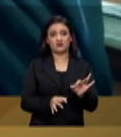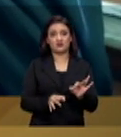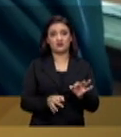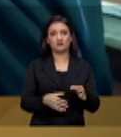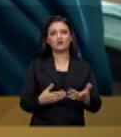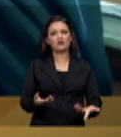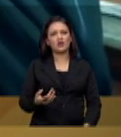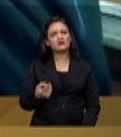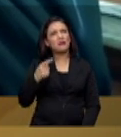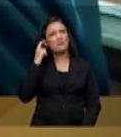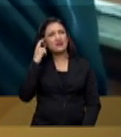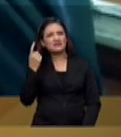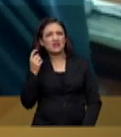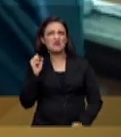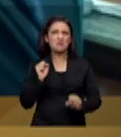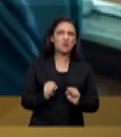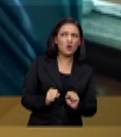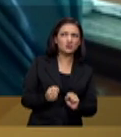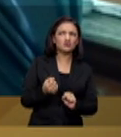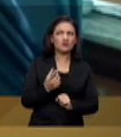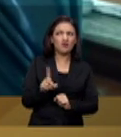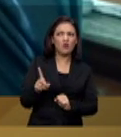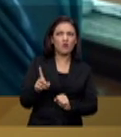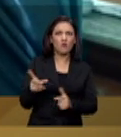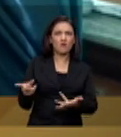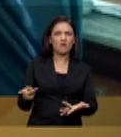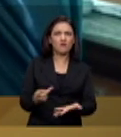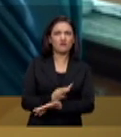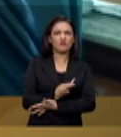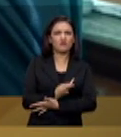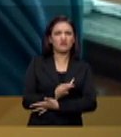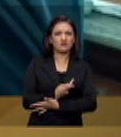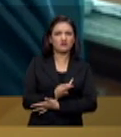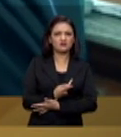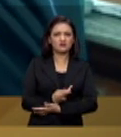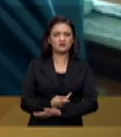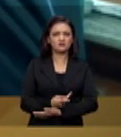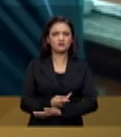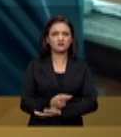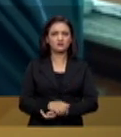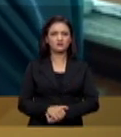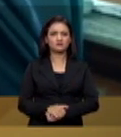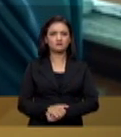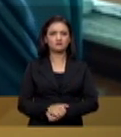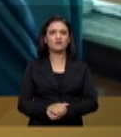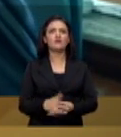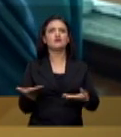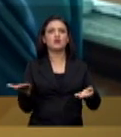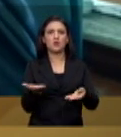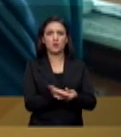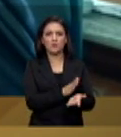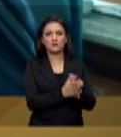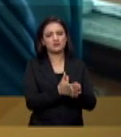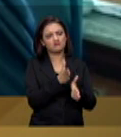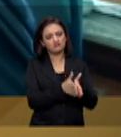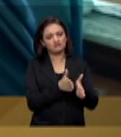Imaginar-se o que pode ou não ocorrer na tramitação de um processo.